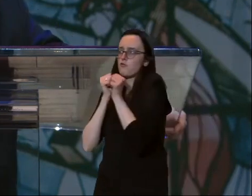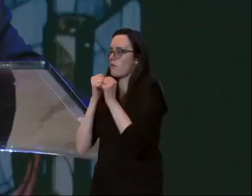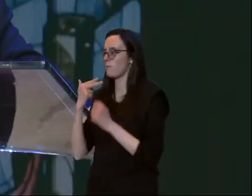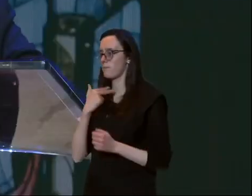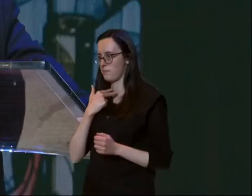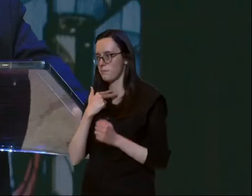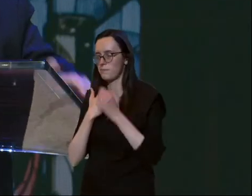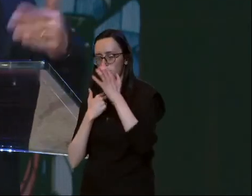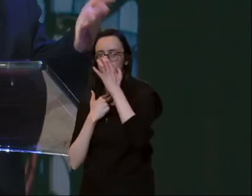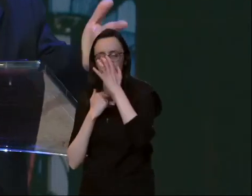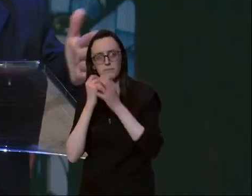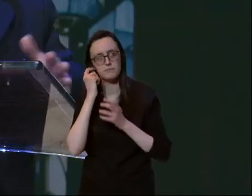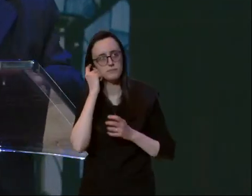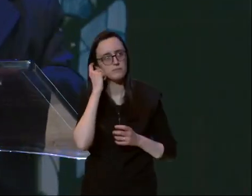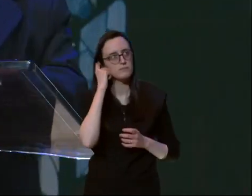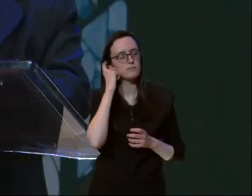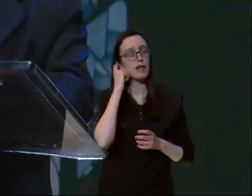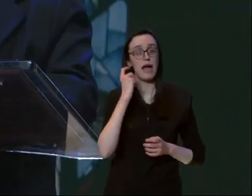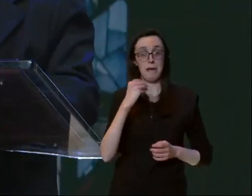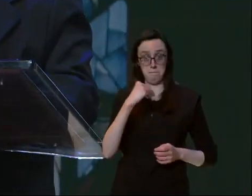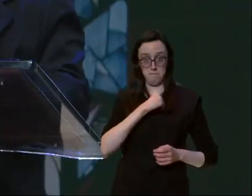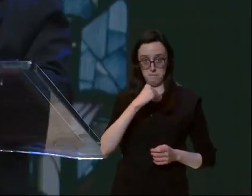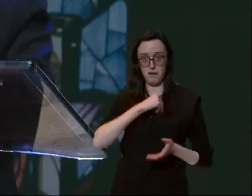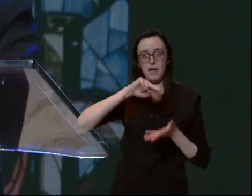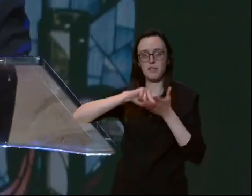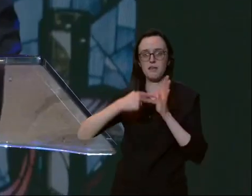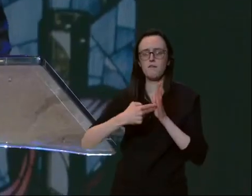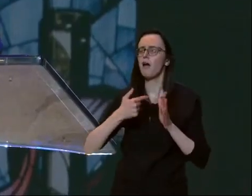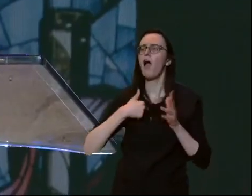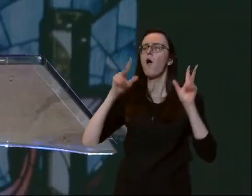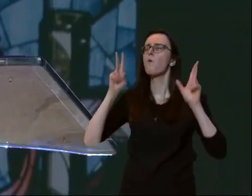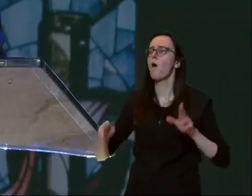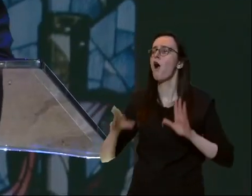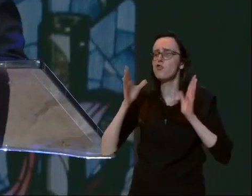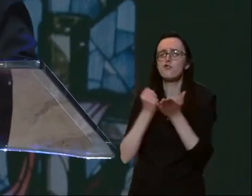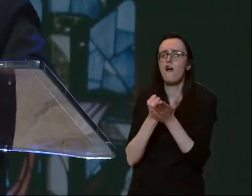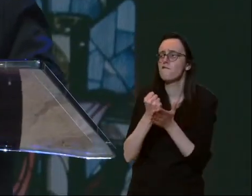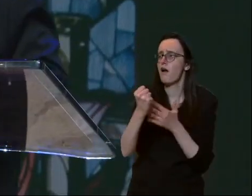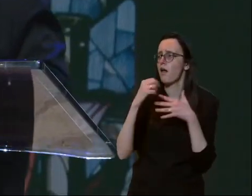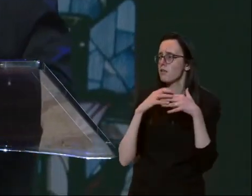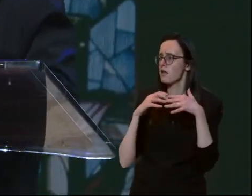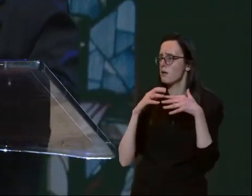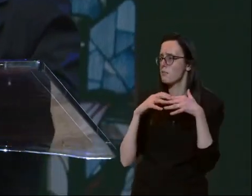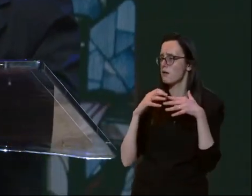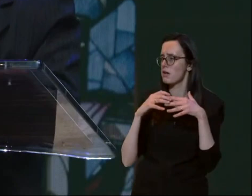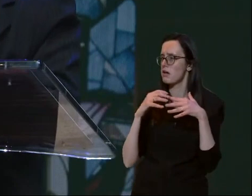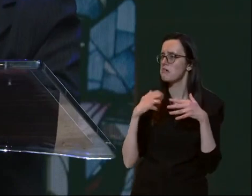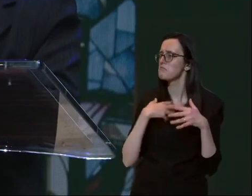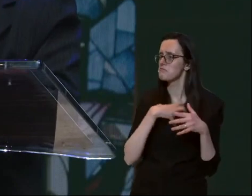É o sinal que eu estou insensibilizado como a lepra de Naamã.